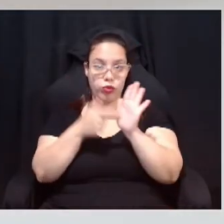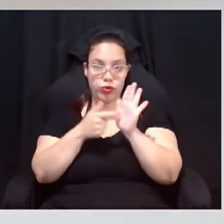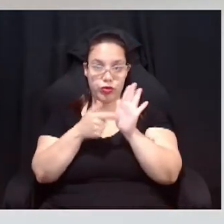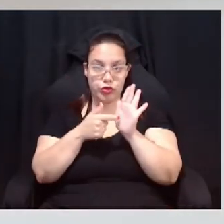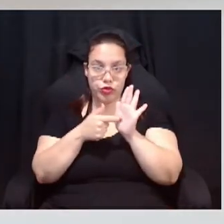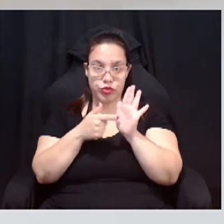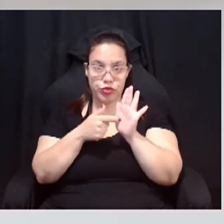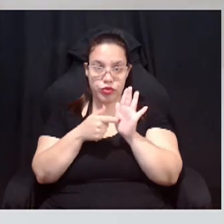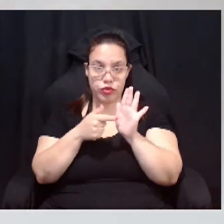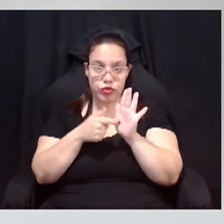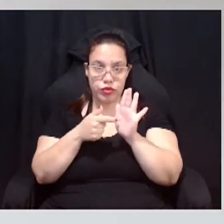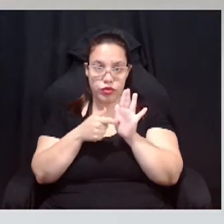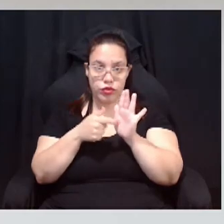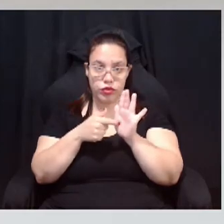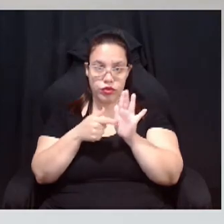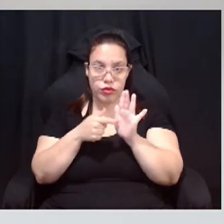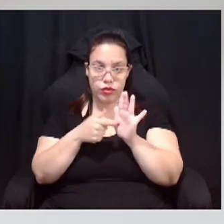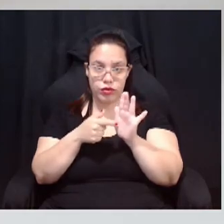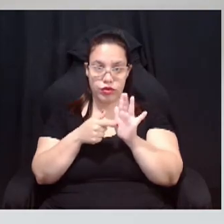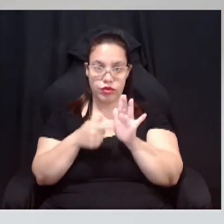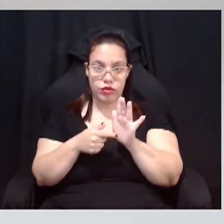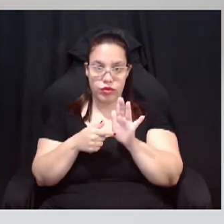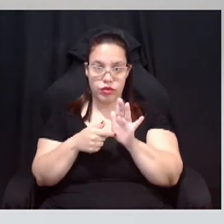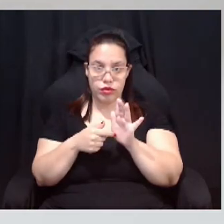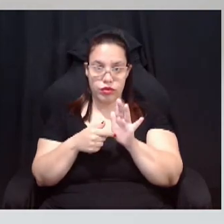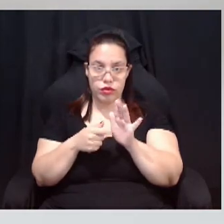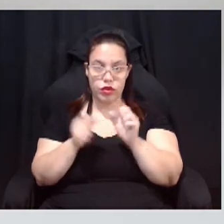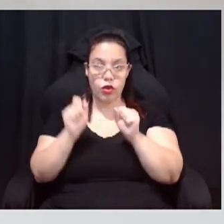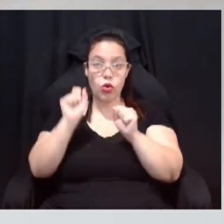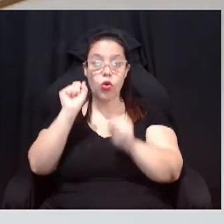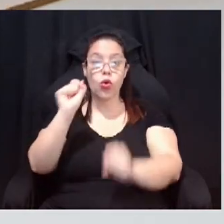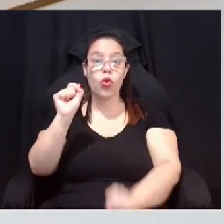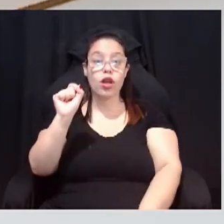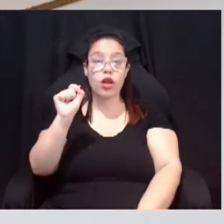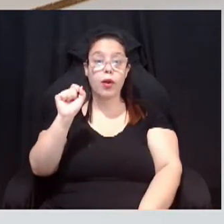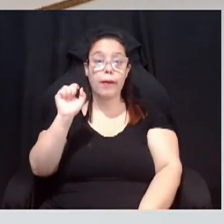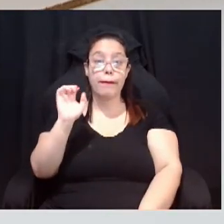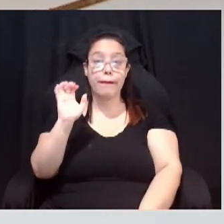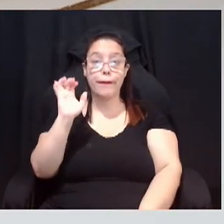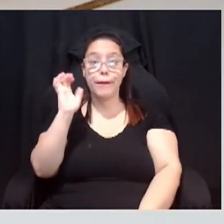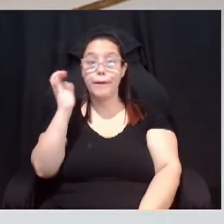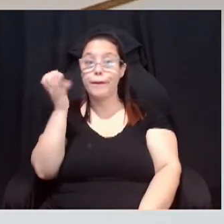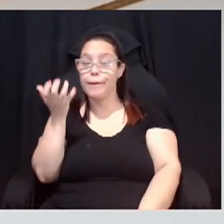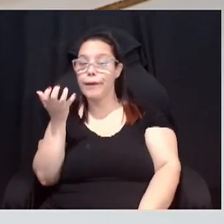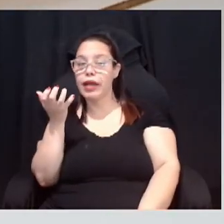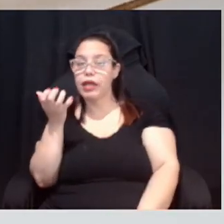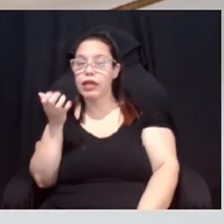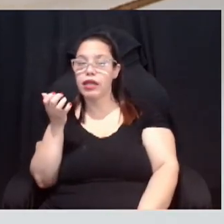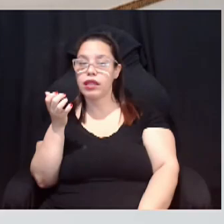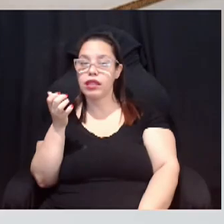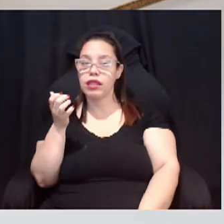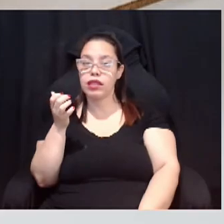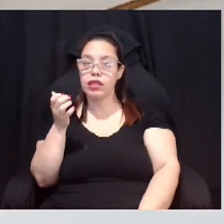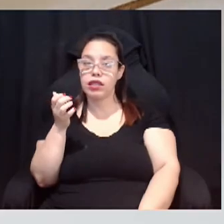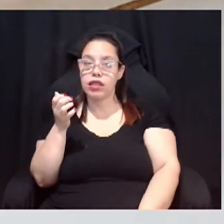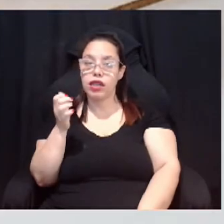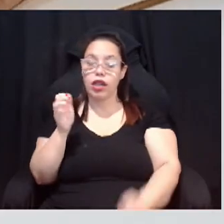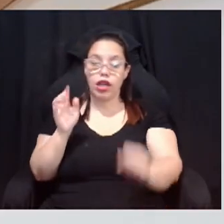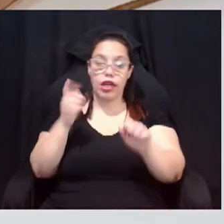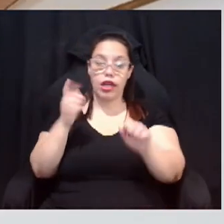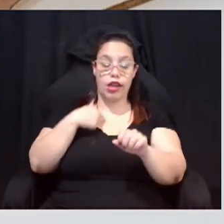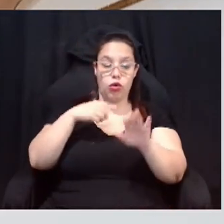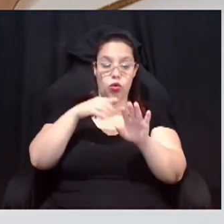aquela entortadinha. O que pode acontecer, né? Ah, eu sou canhota. Ou